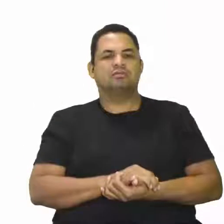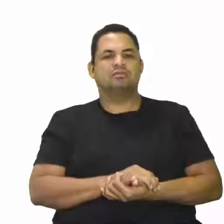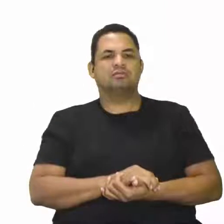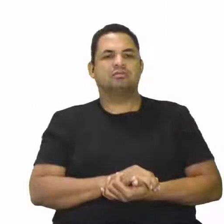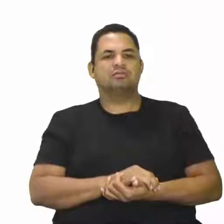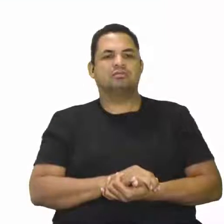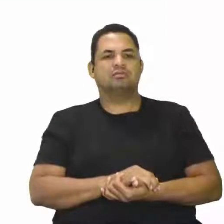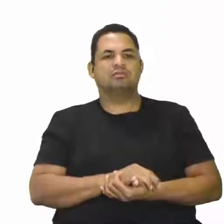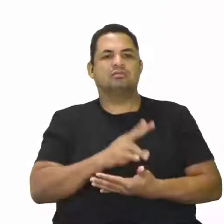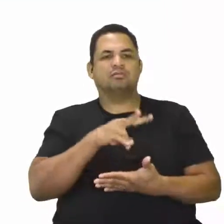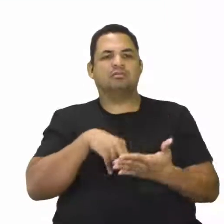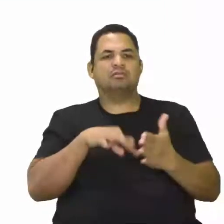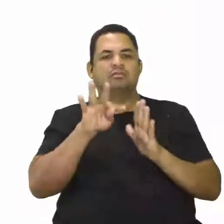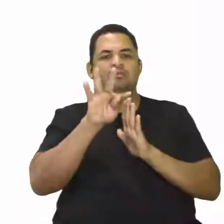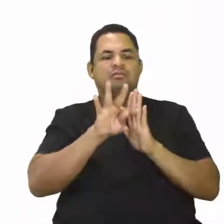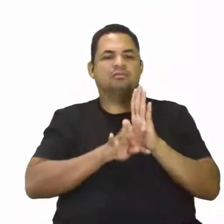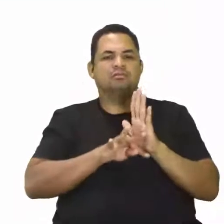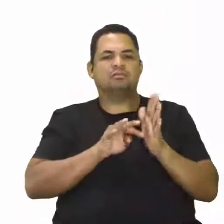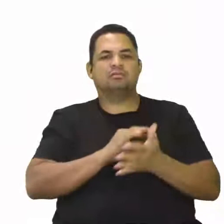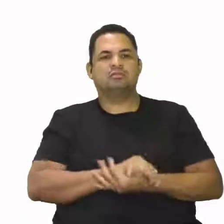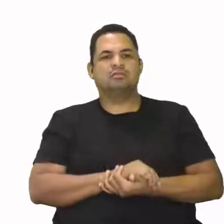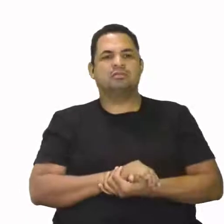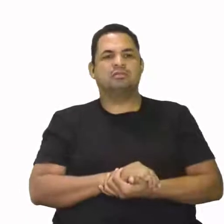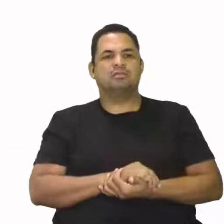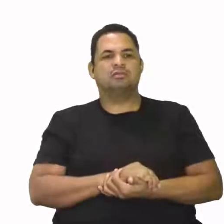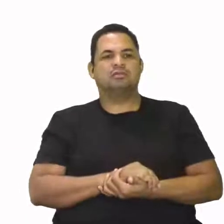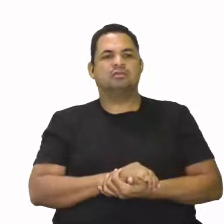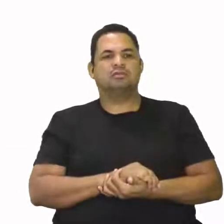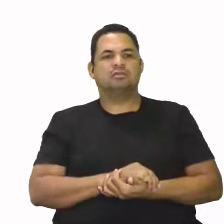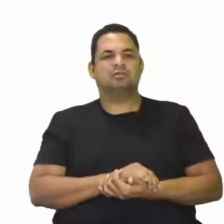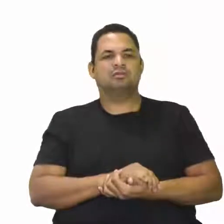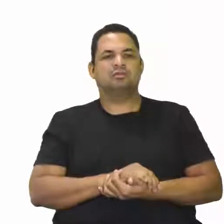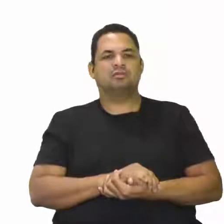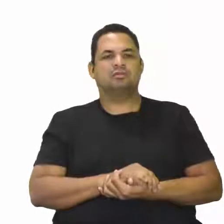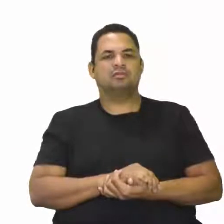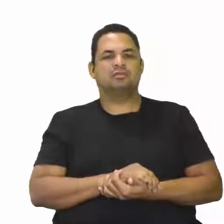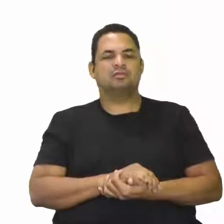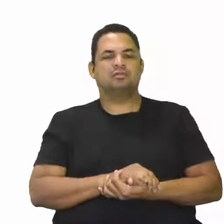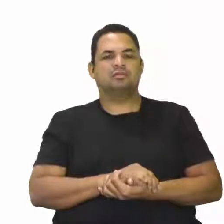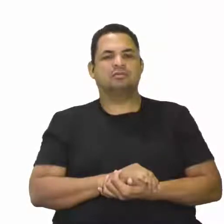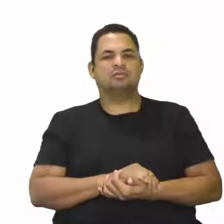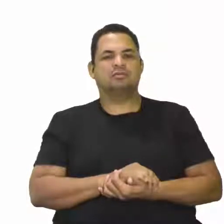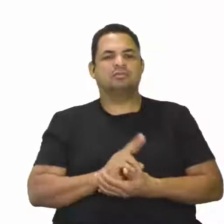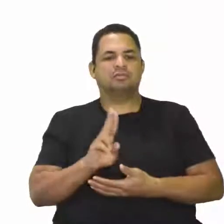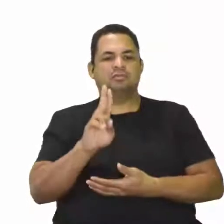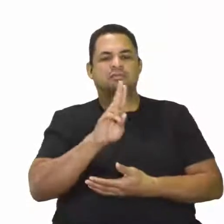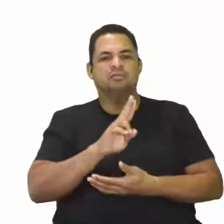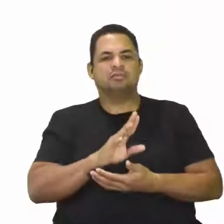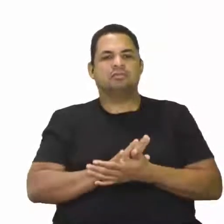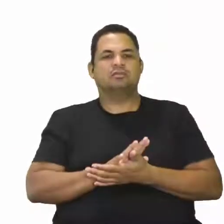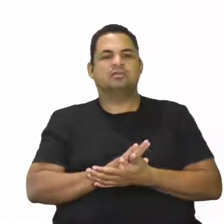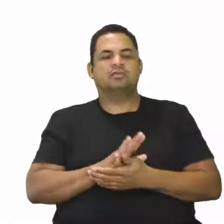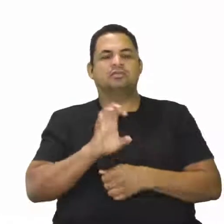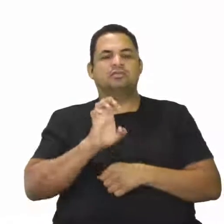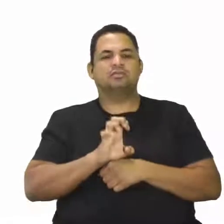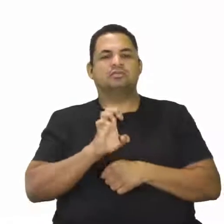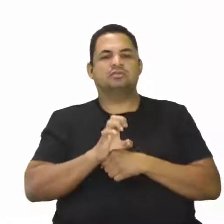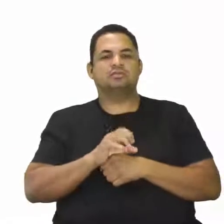texto. Opa, passei. La pianista, essa é da Universidade Estadual do Ceará, do ano